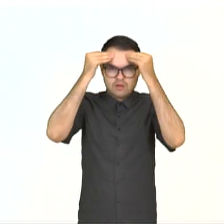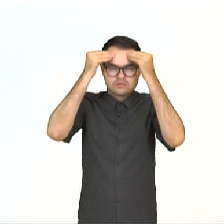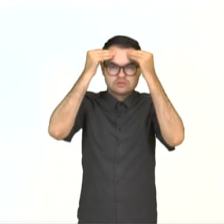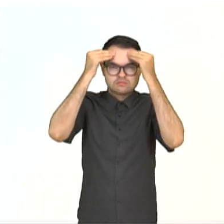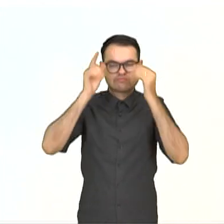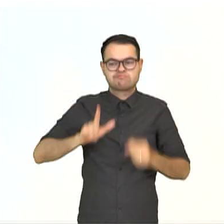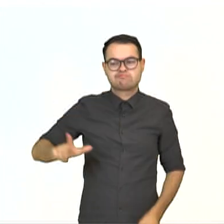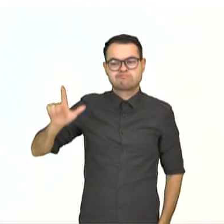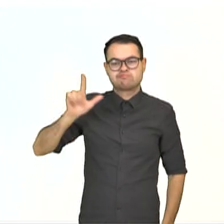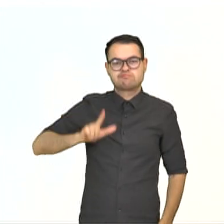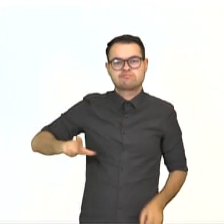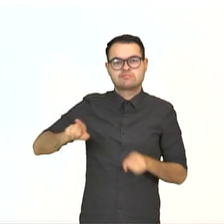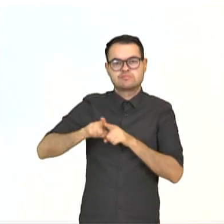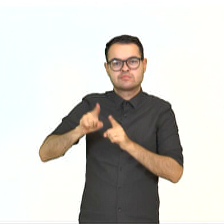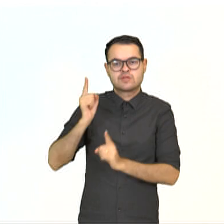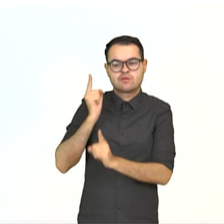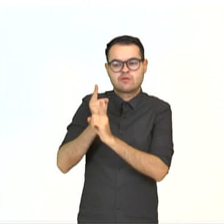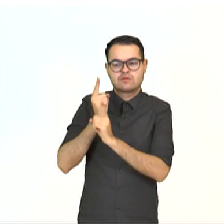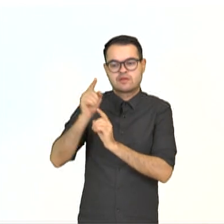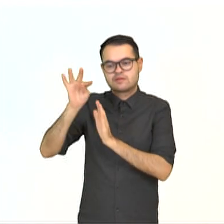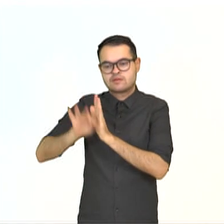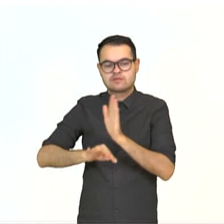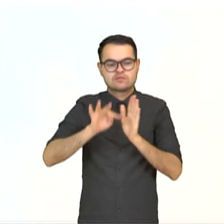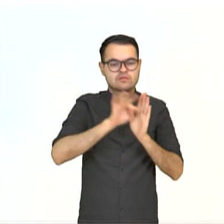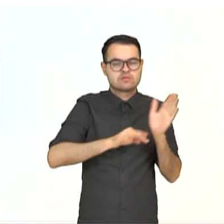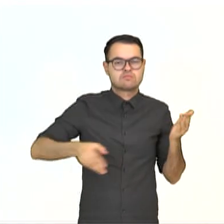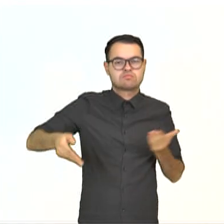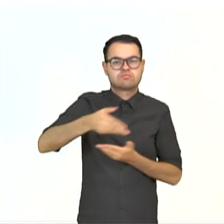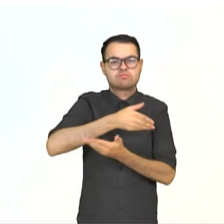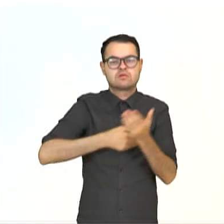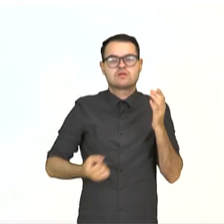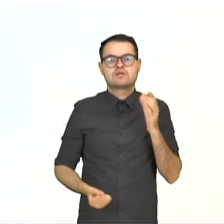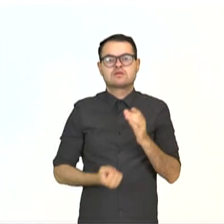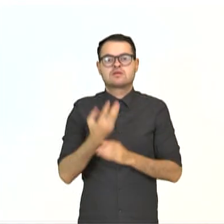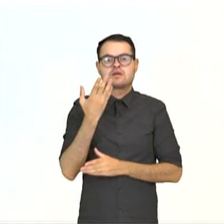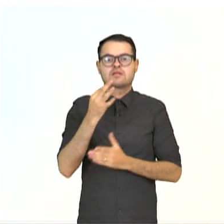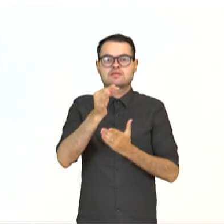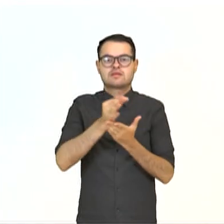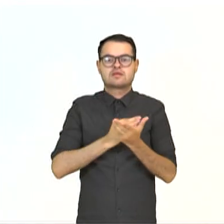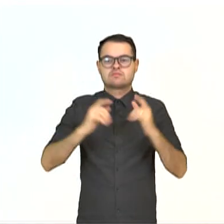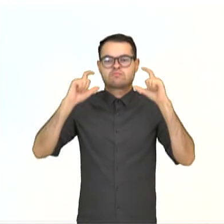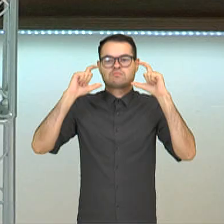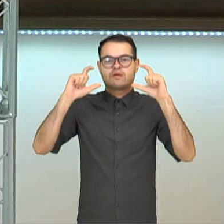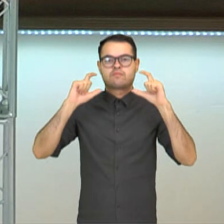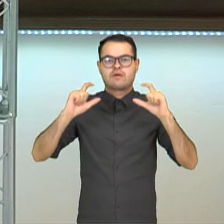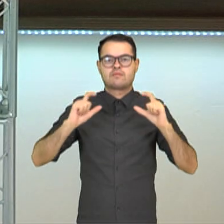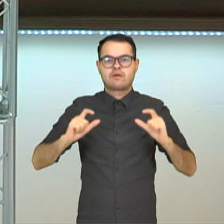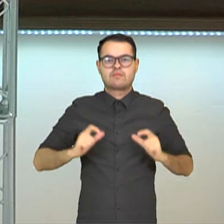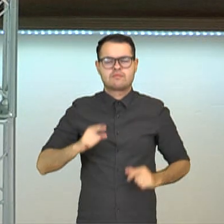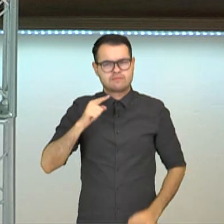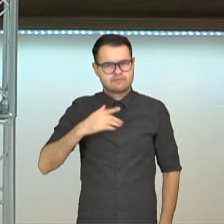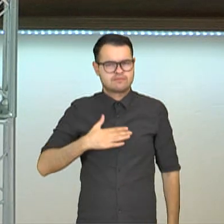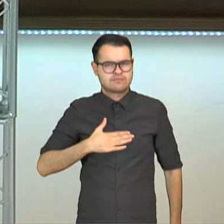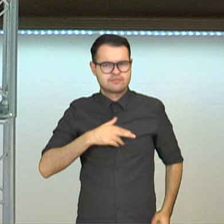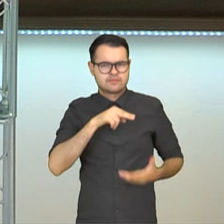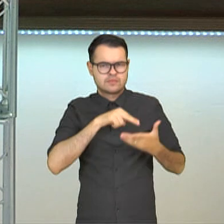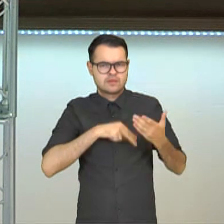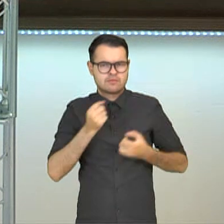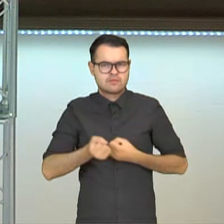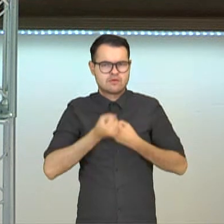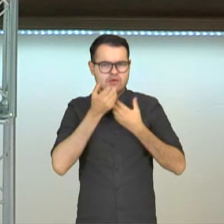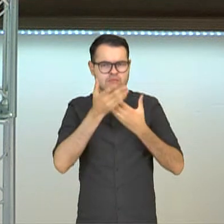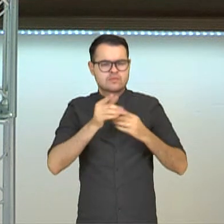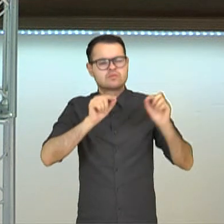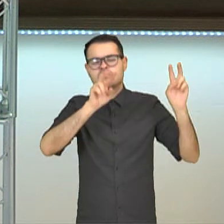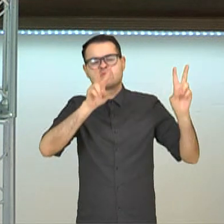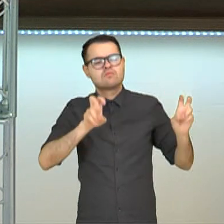identificar elementos de intertextualidade e criar textos em versos. Você gosta de ler poemas? Sobre o que falam